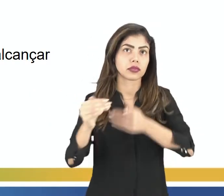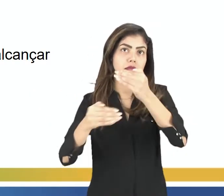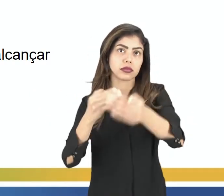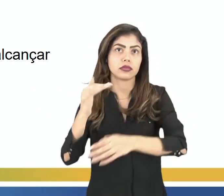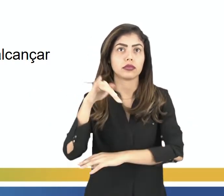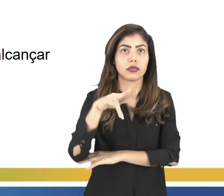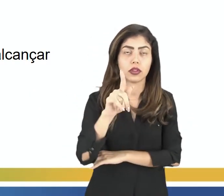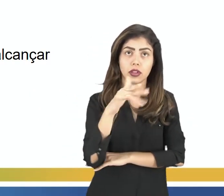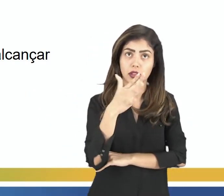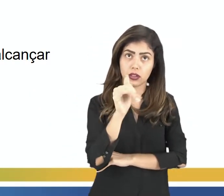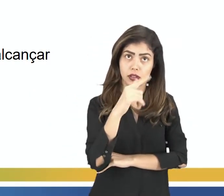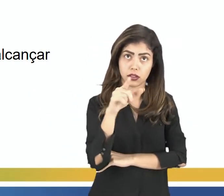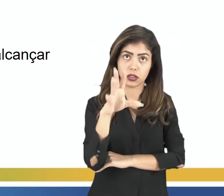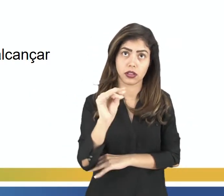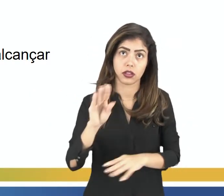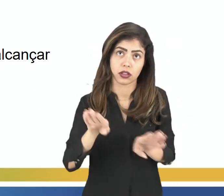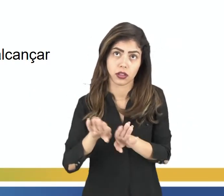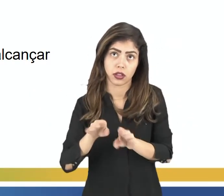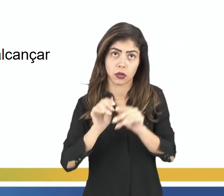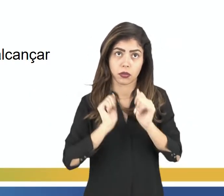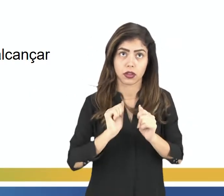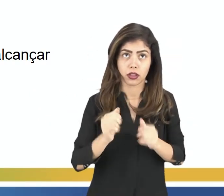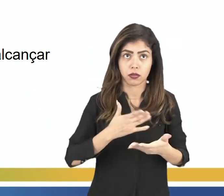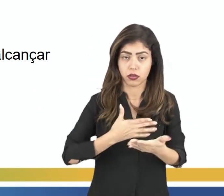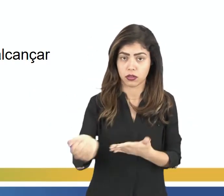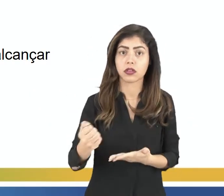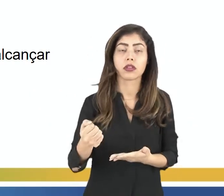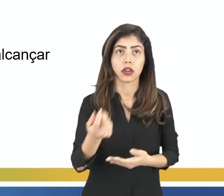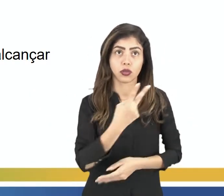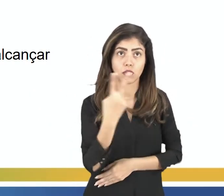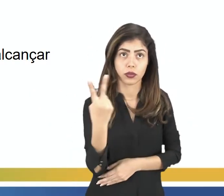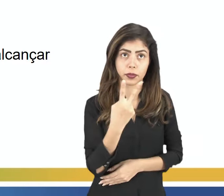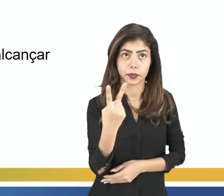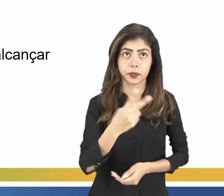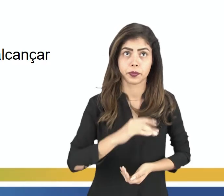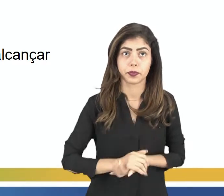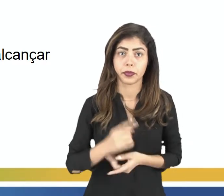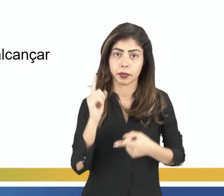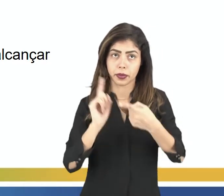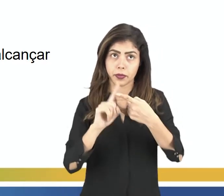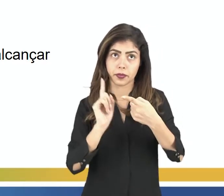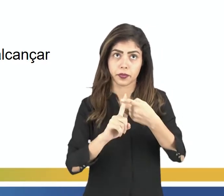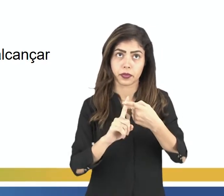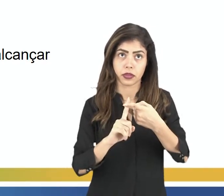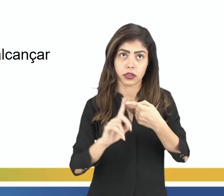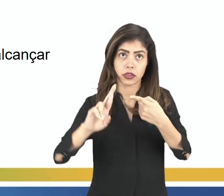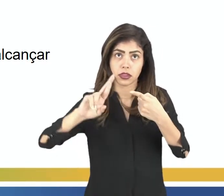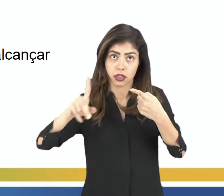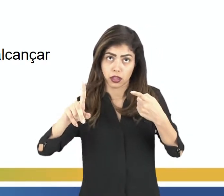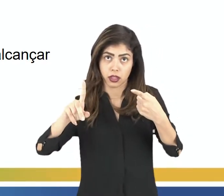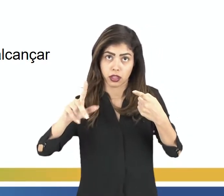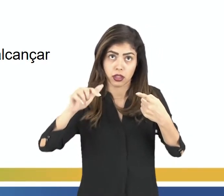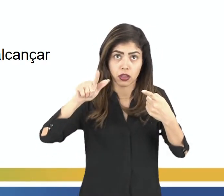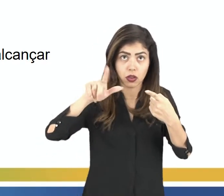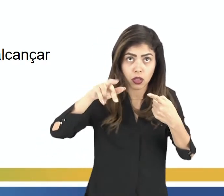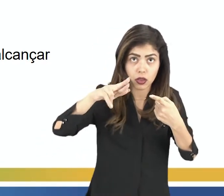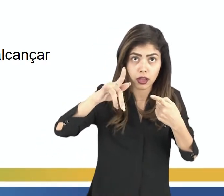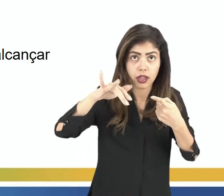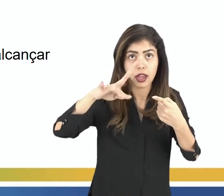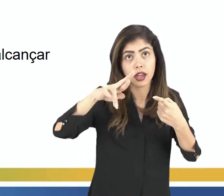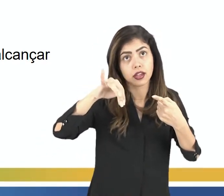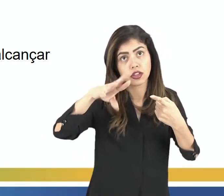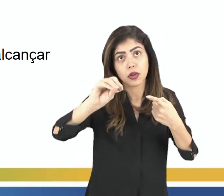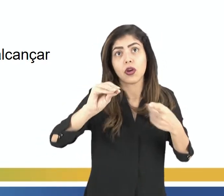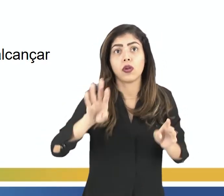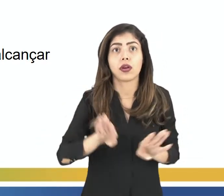desenvolver as inequações logarítmicas, podemos alcançar duas situações. A primeira, desigualdade entre logaritmos da